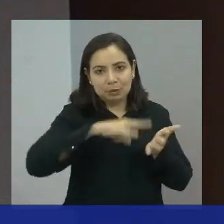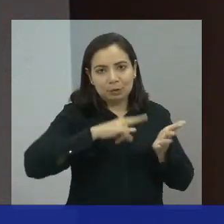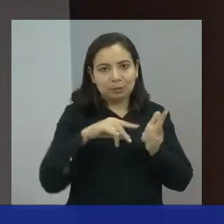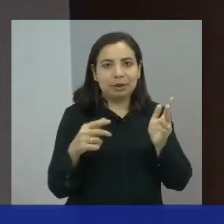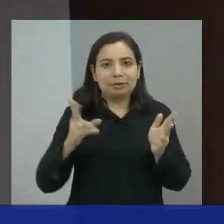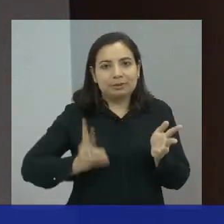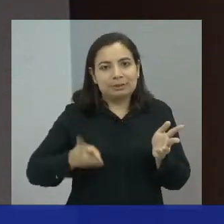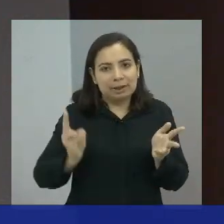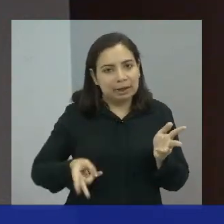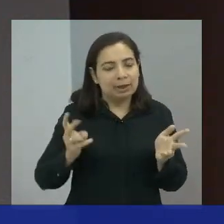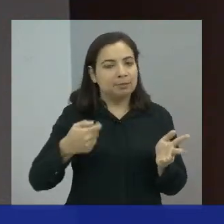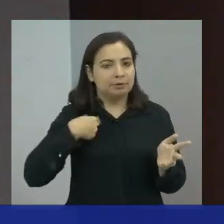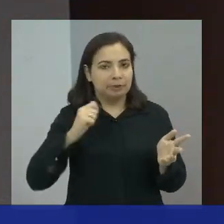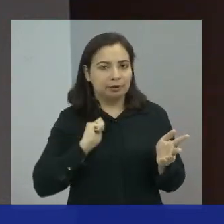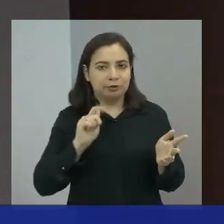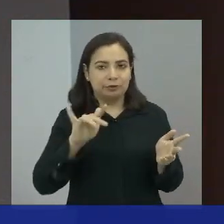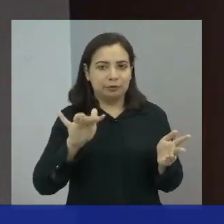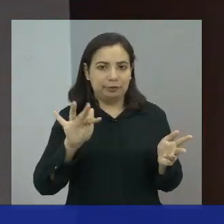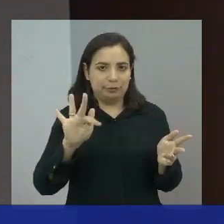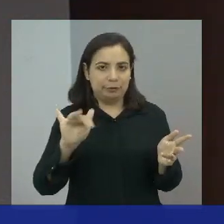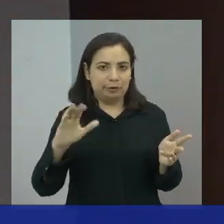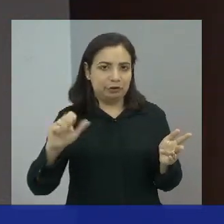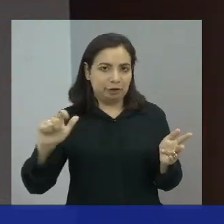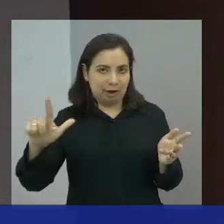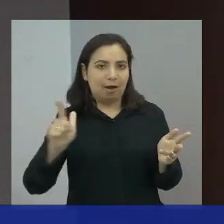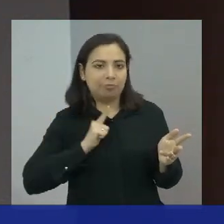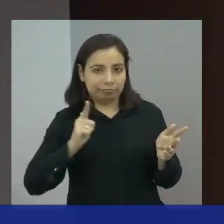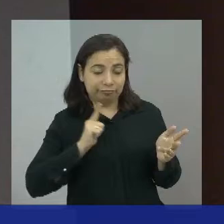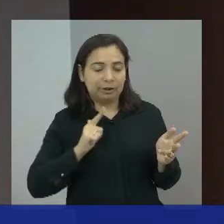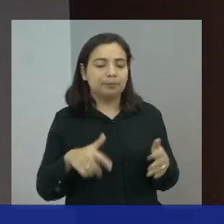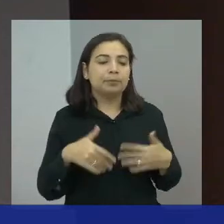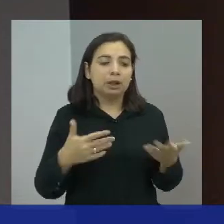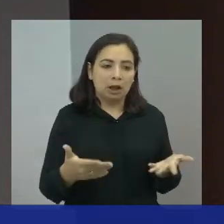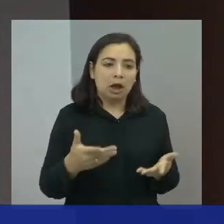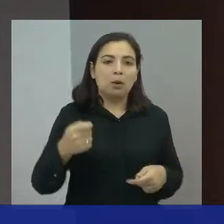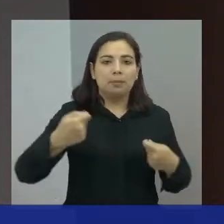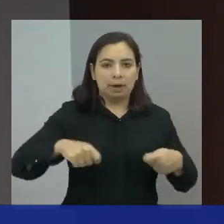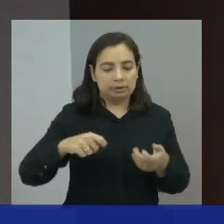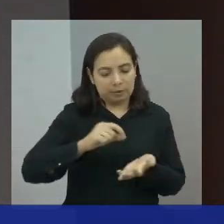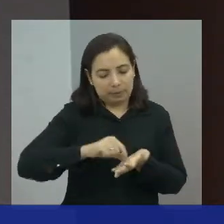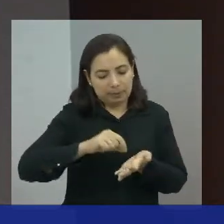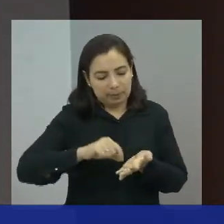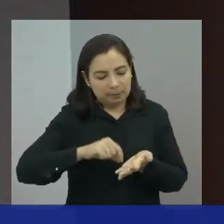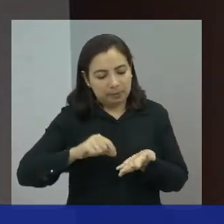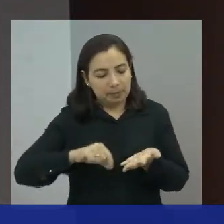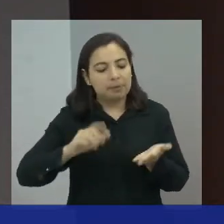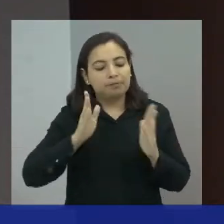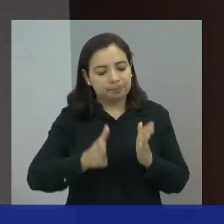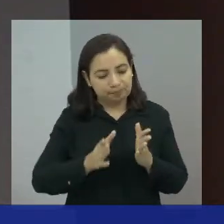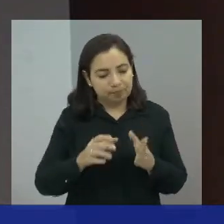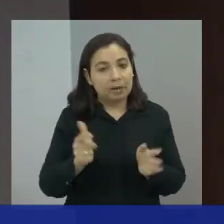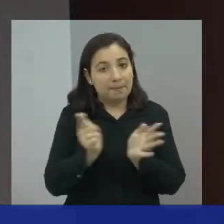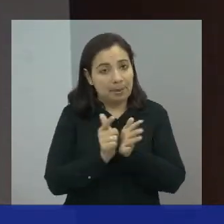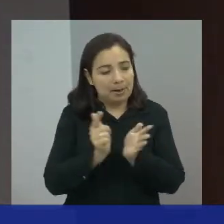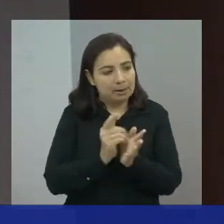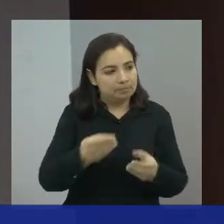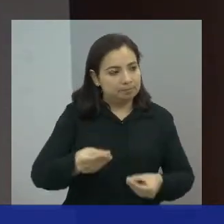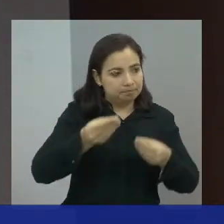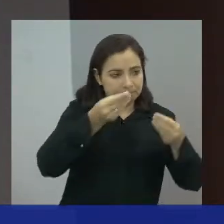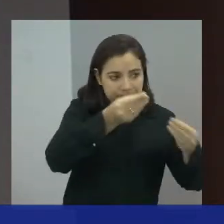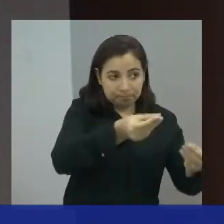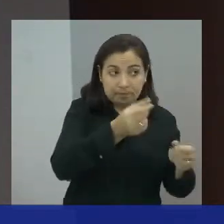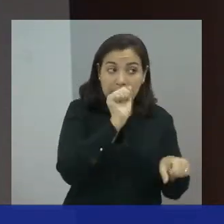vai fazer uma notificação, que ele deixa um documento com a pessoa, concede um prazo para a pessoa, na